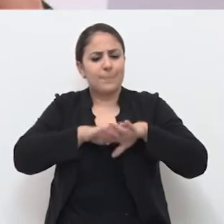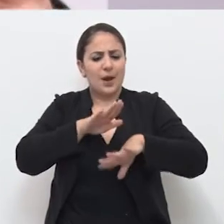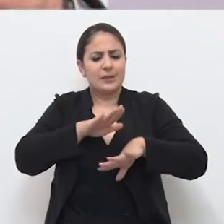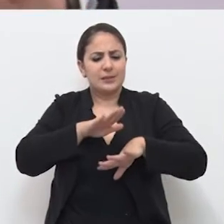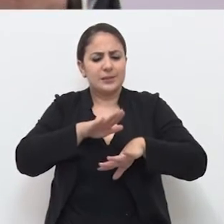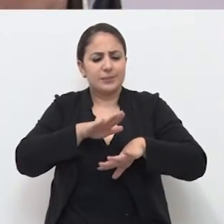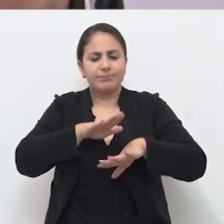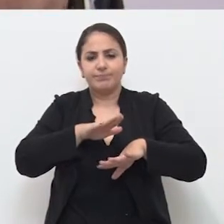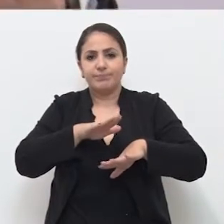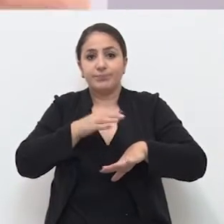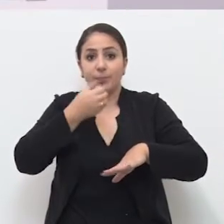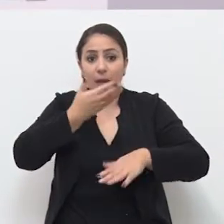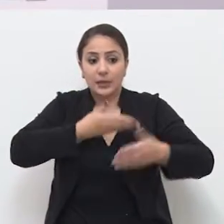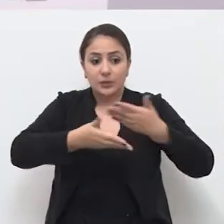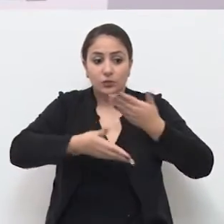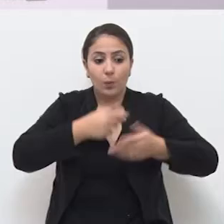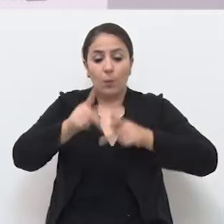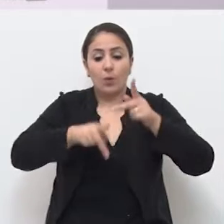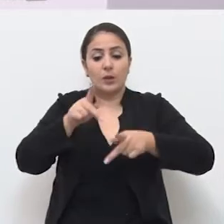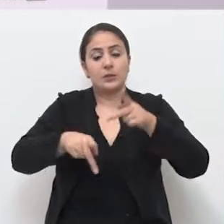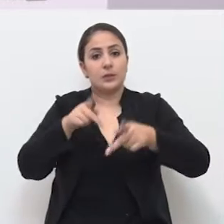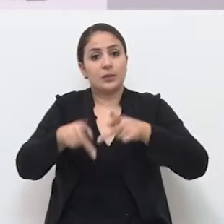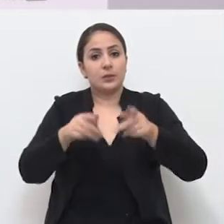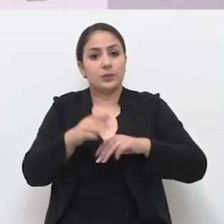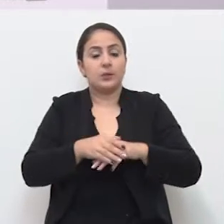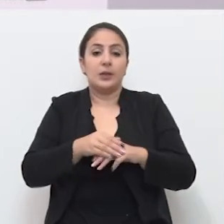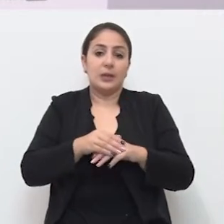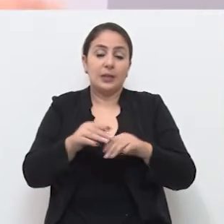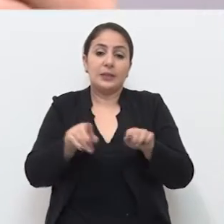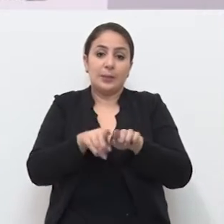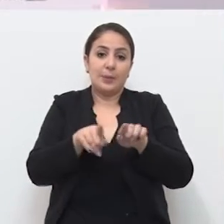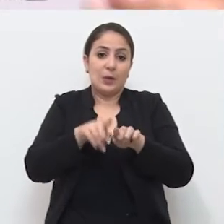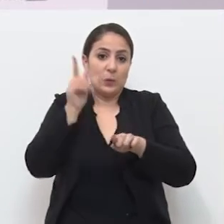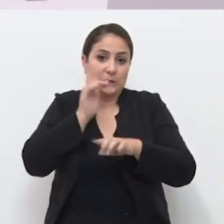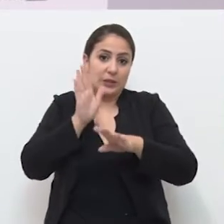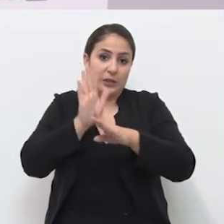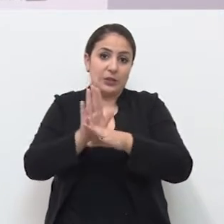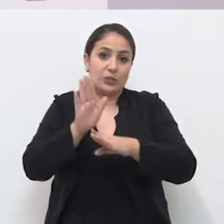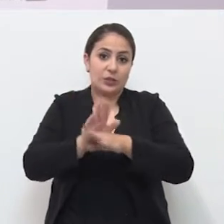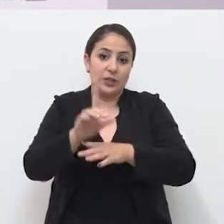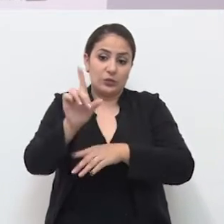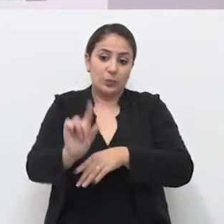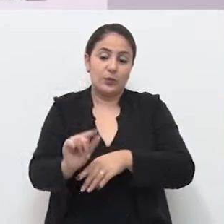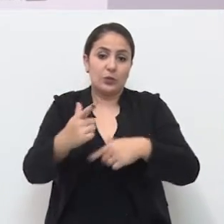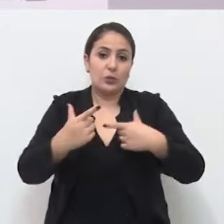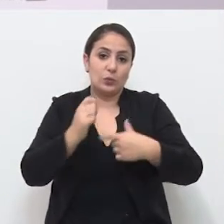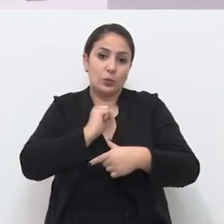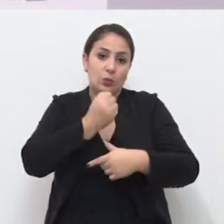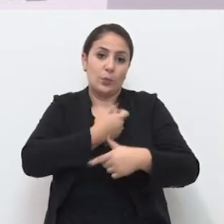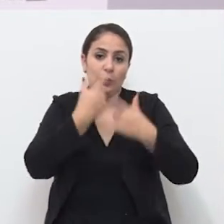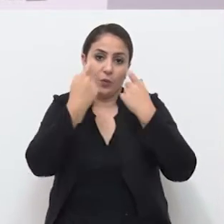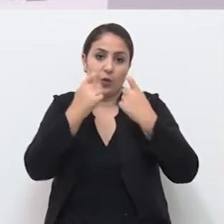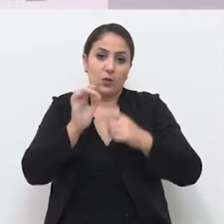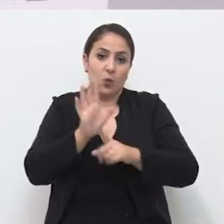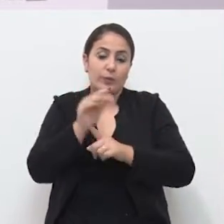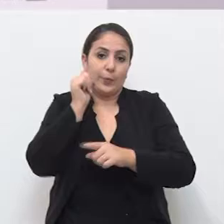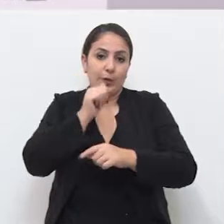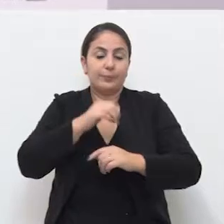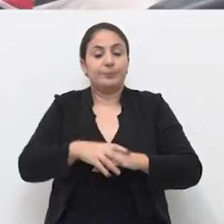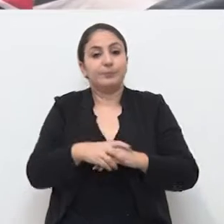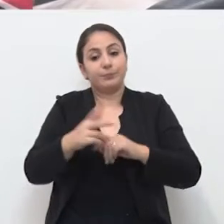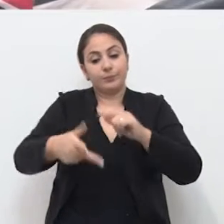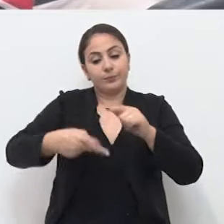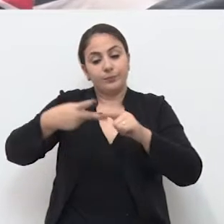ser algo benéfico para a população e que possa contribuir com a redução do número de casos de violência contra a